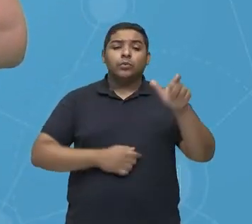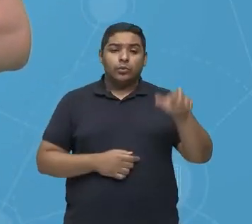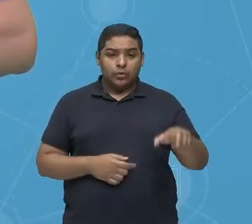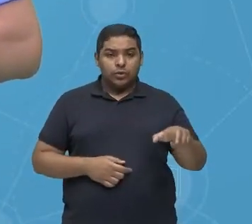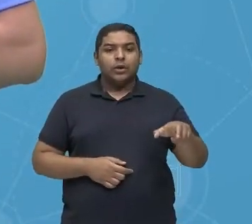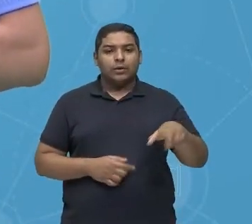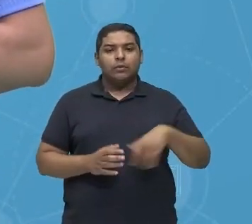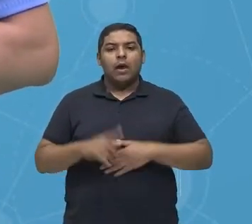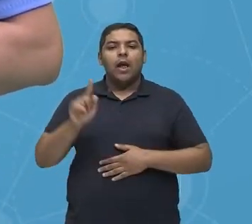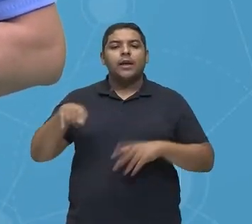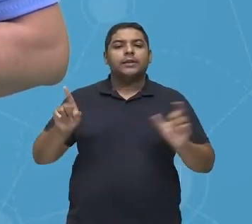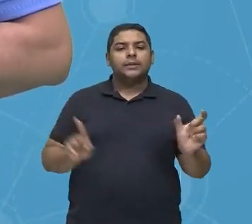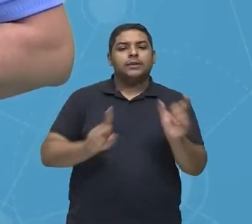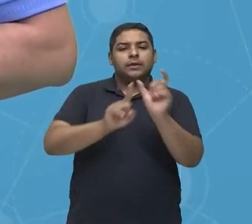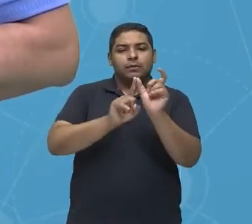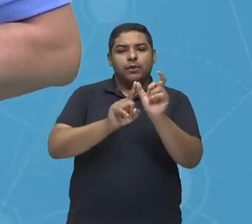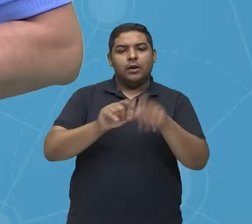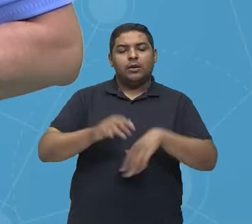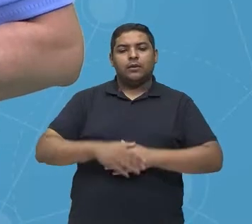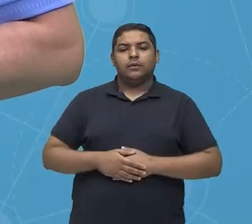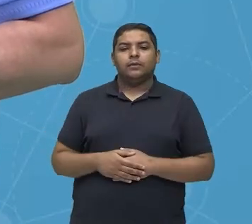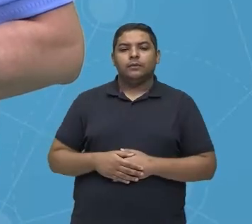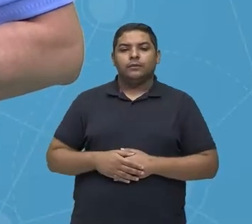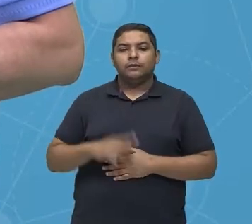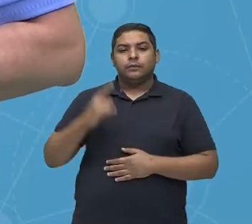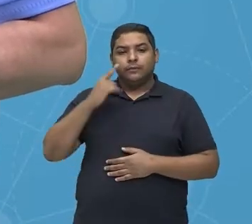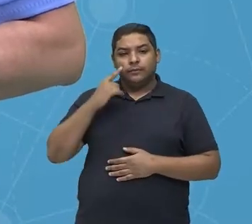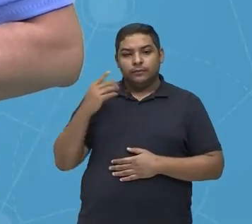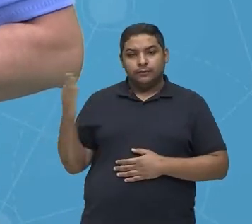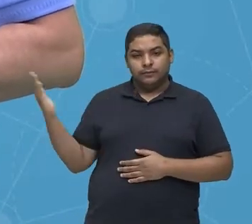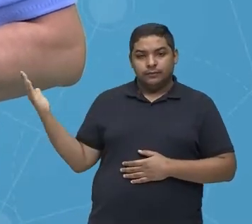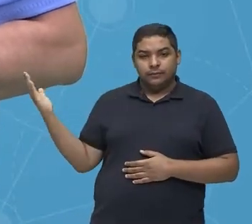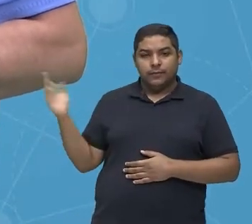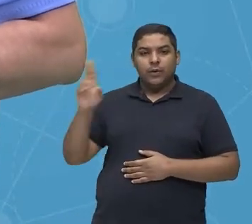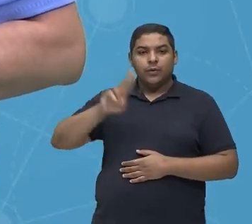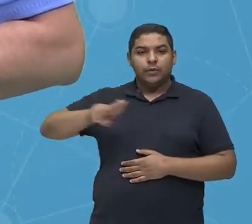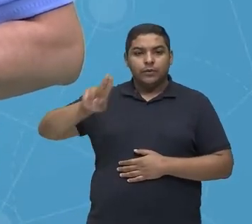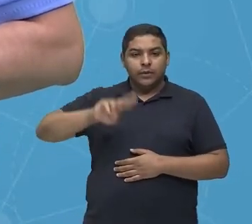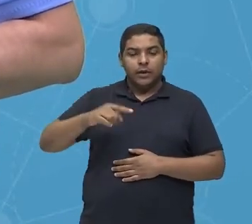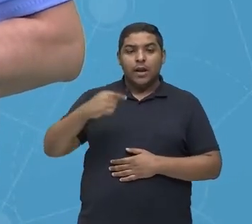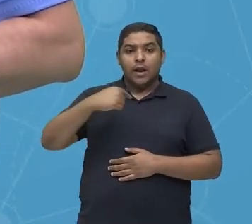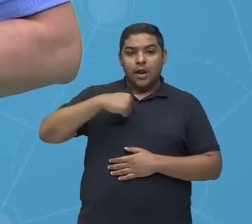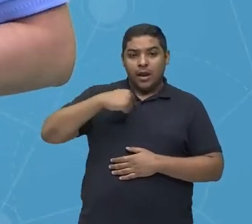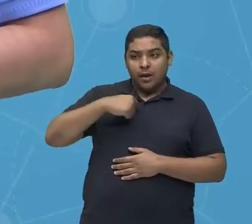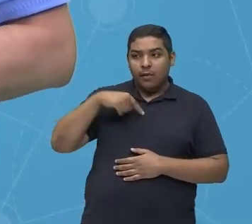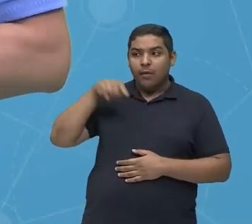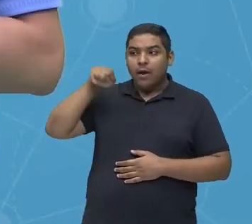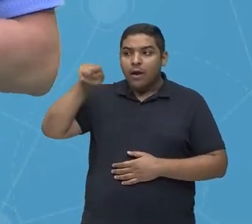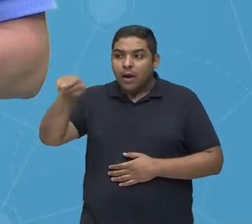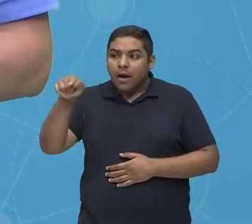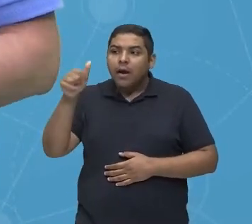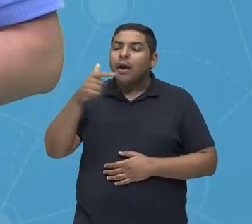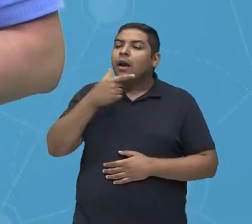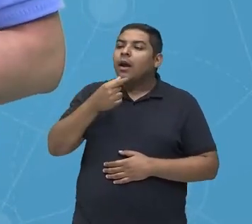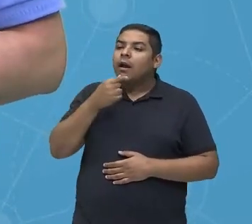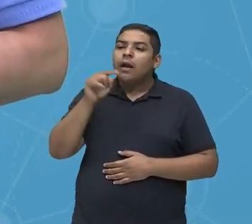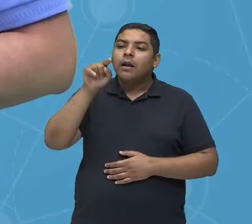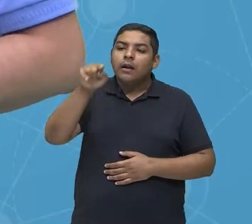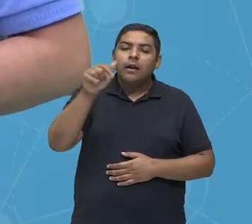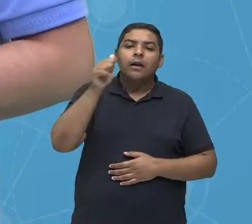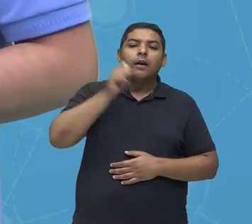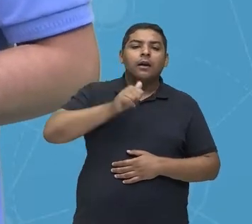pelo was. Exemplo, I, she, he, it. Eu, ela, ele ou ela, quando não for